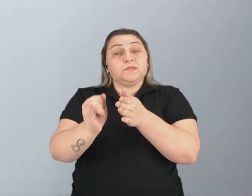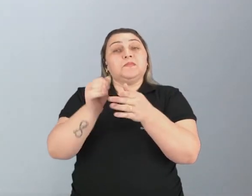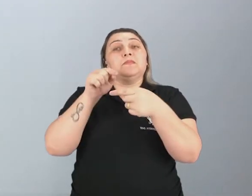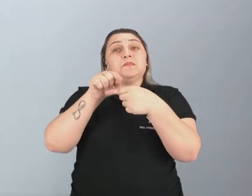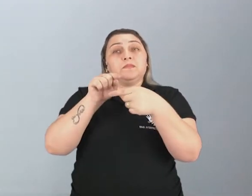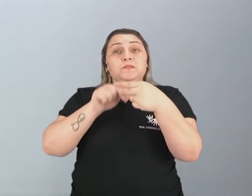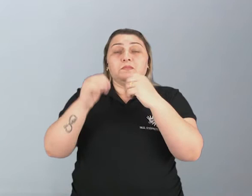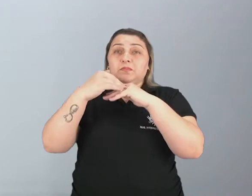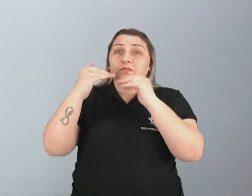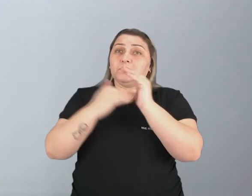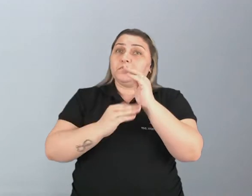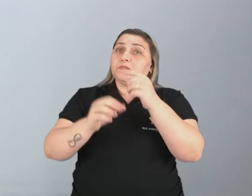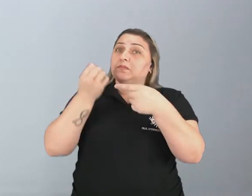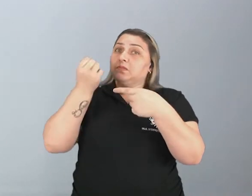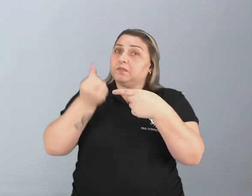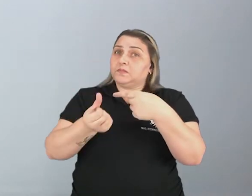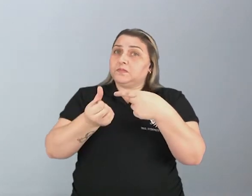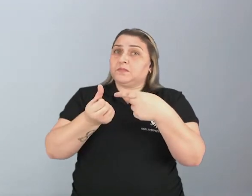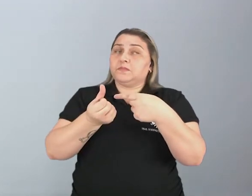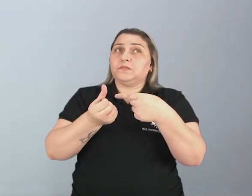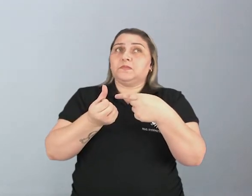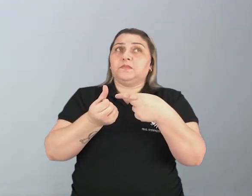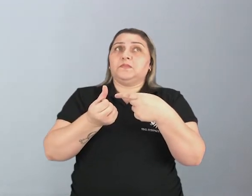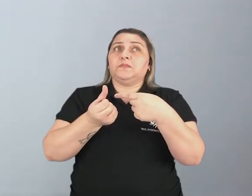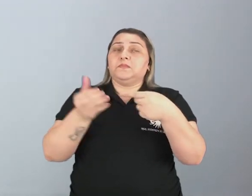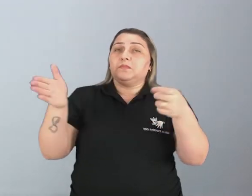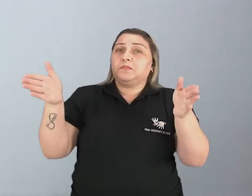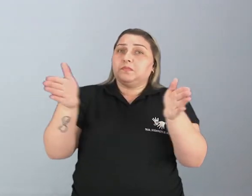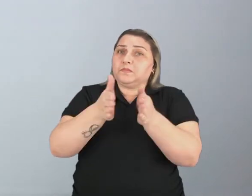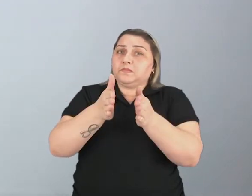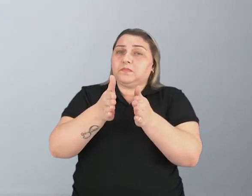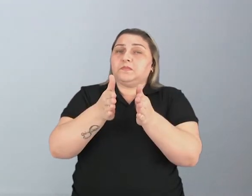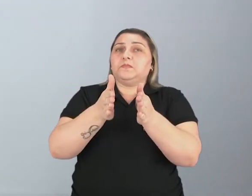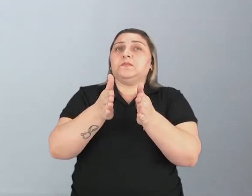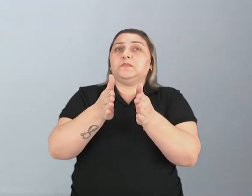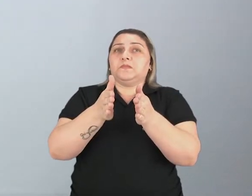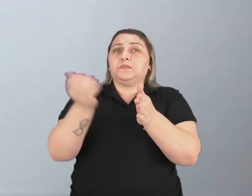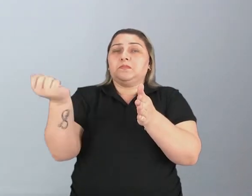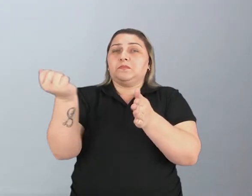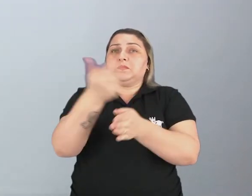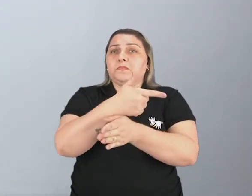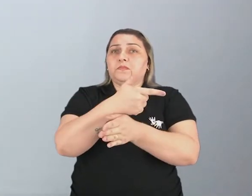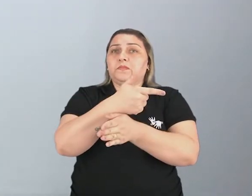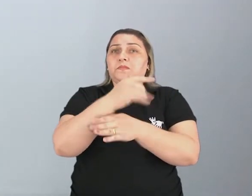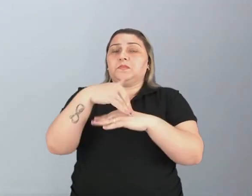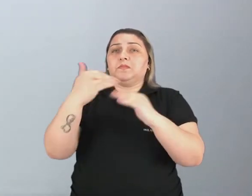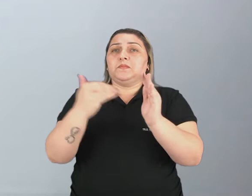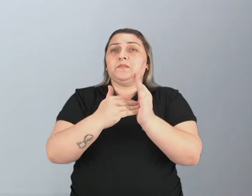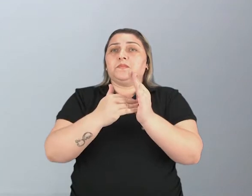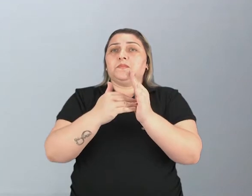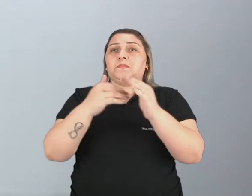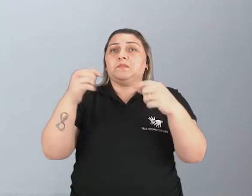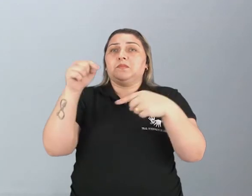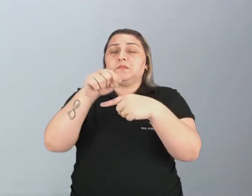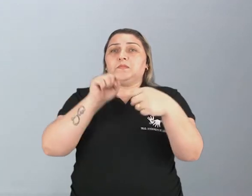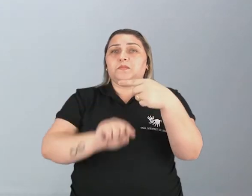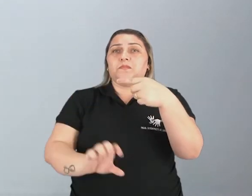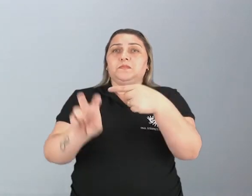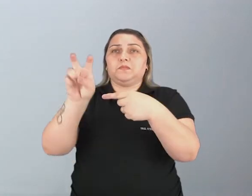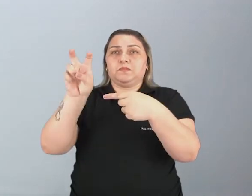dividir um todo por 6, ele vai ser menor do que um todo que eu dividi